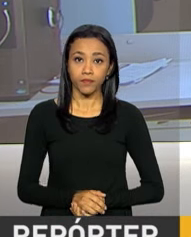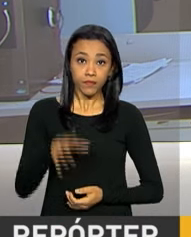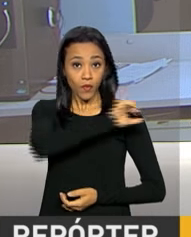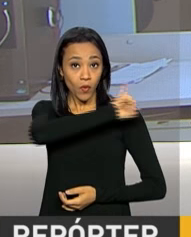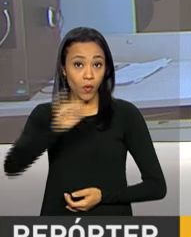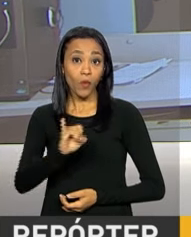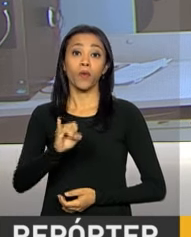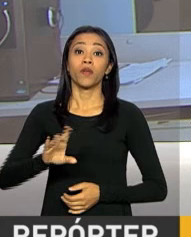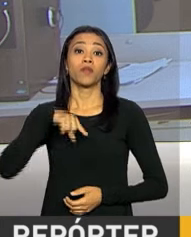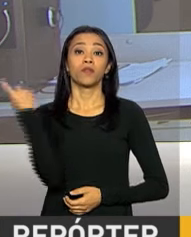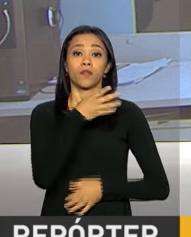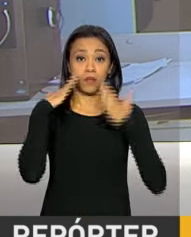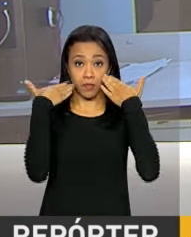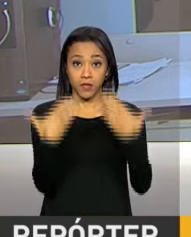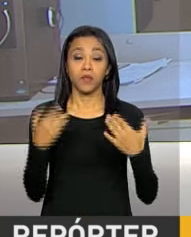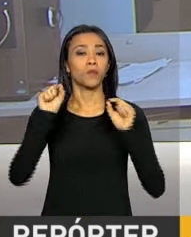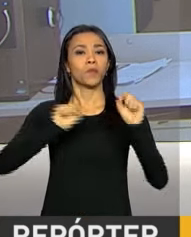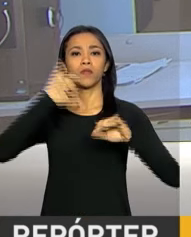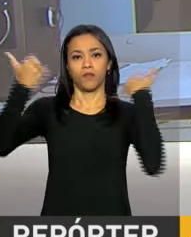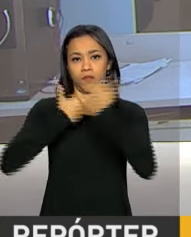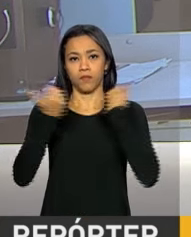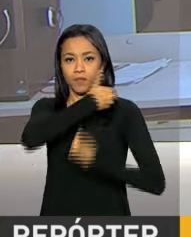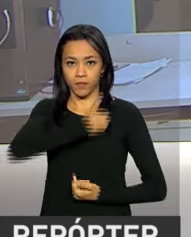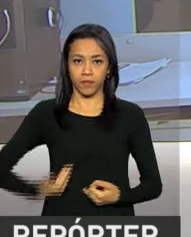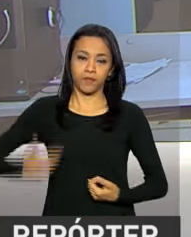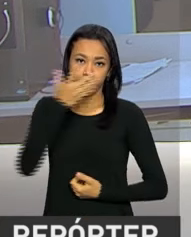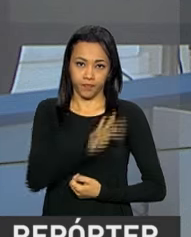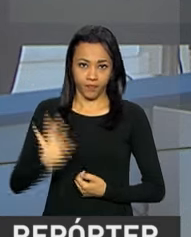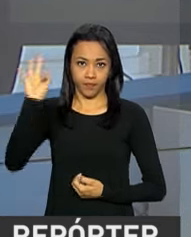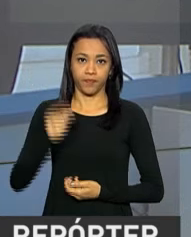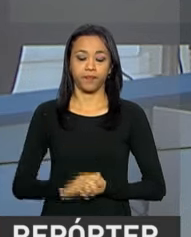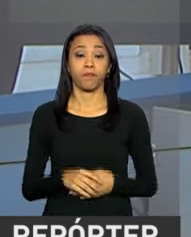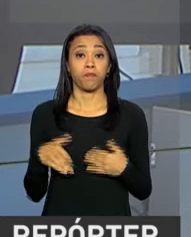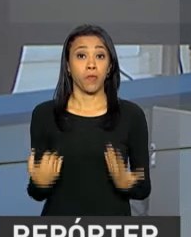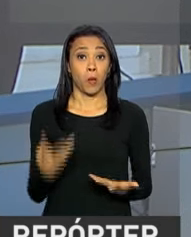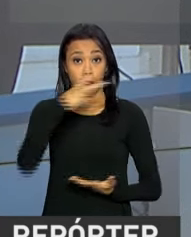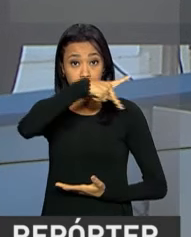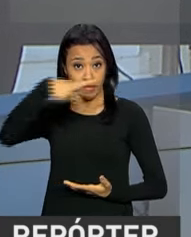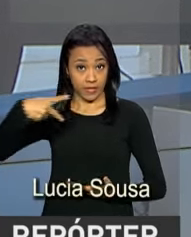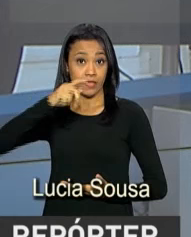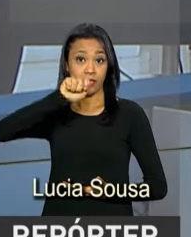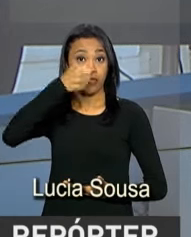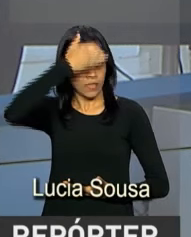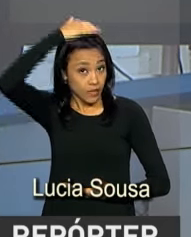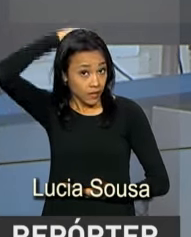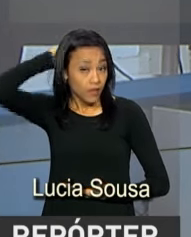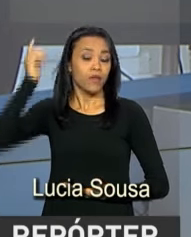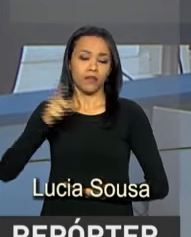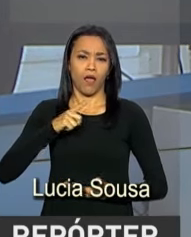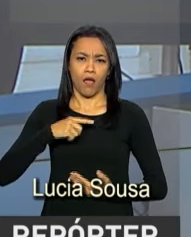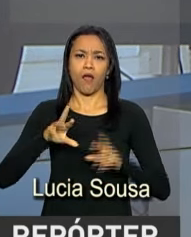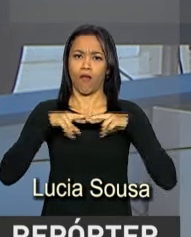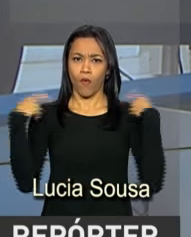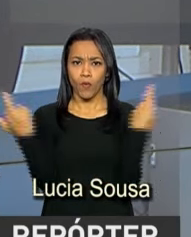Olá estamos de volta com repórter NBR e as notícias do governo federal o presidente em exercício Michel Temer está reunido com